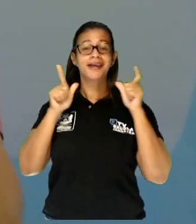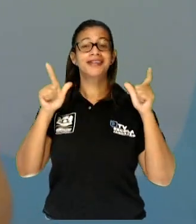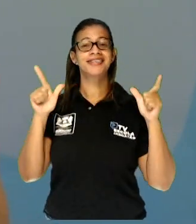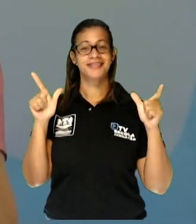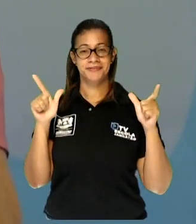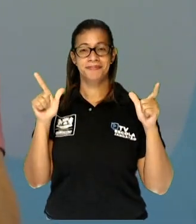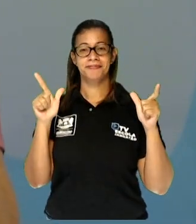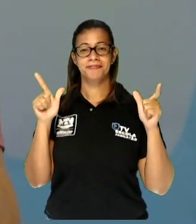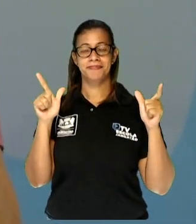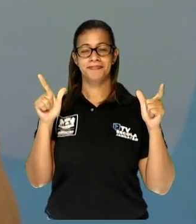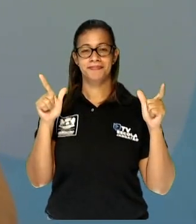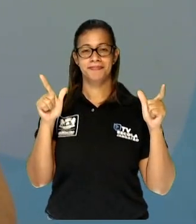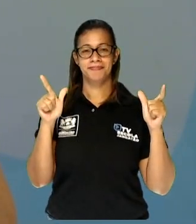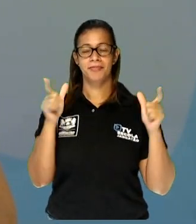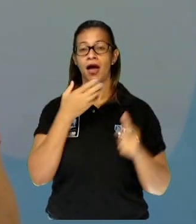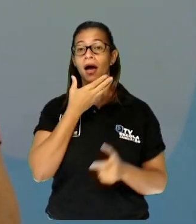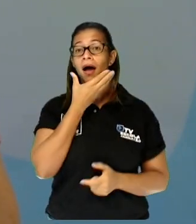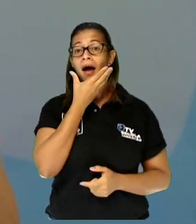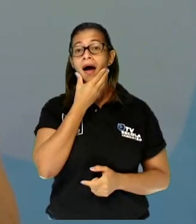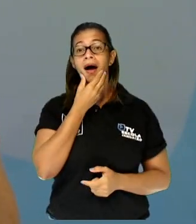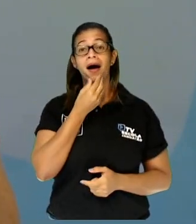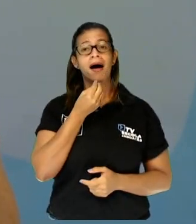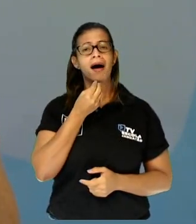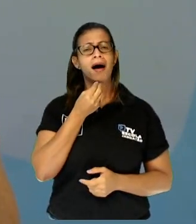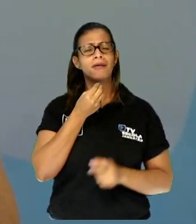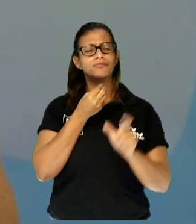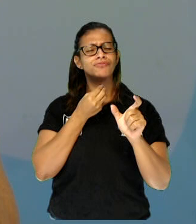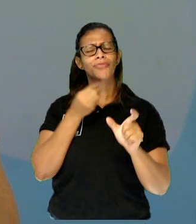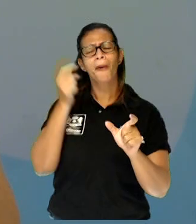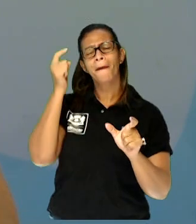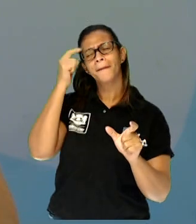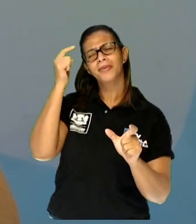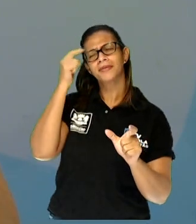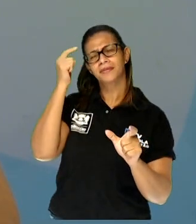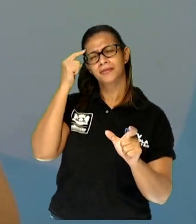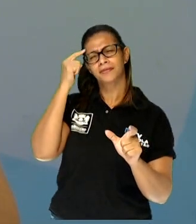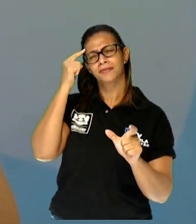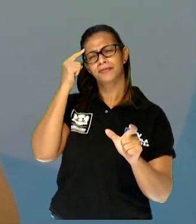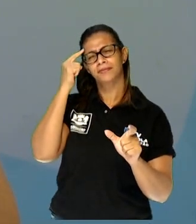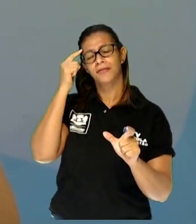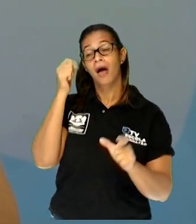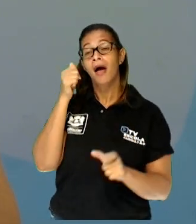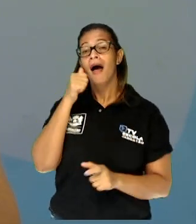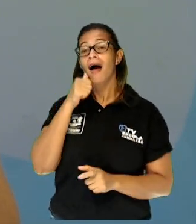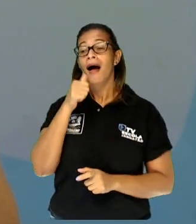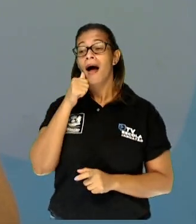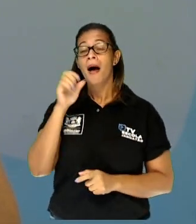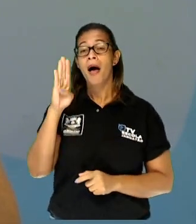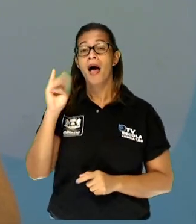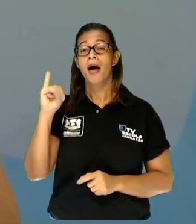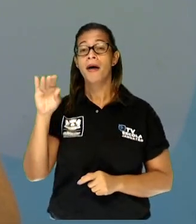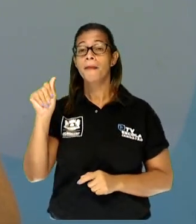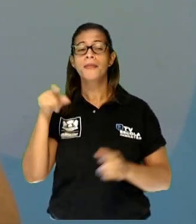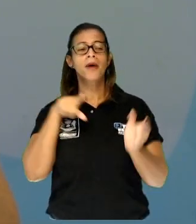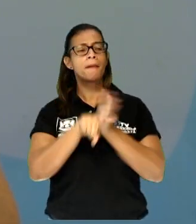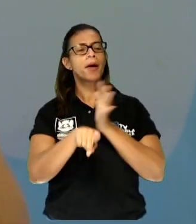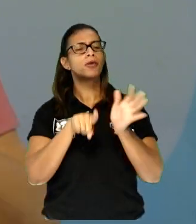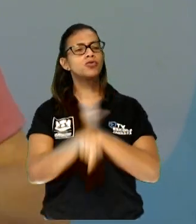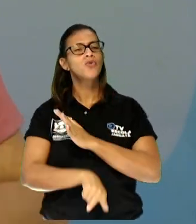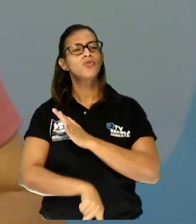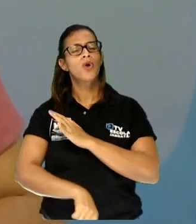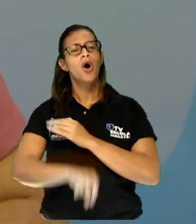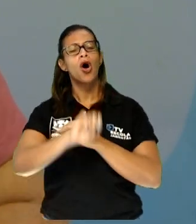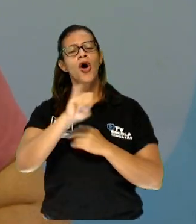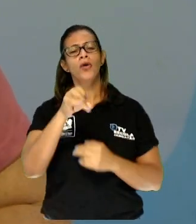Aí João ficou pensando, escutando, mas a Bia resolveu perguntar para Juliette. Ô Juliette, vem